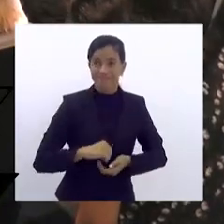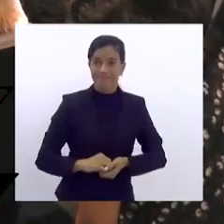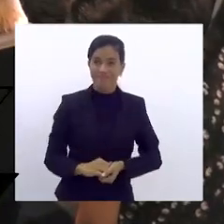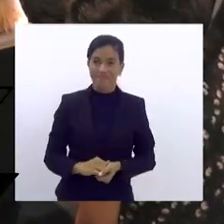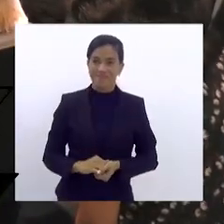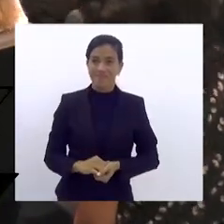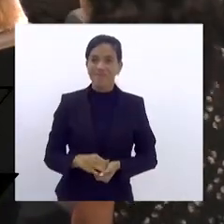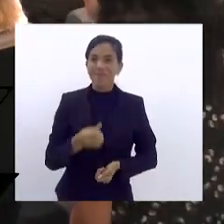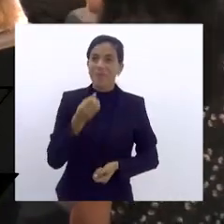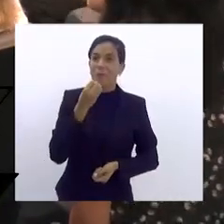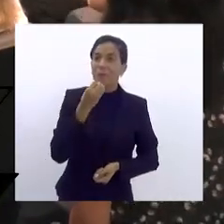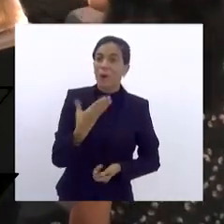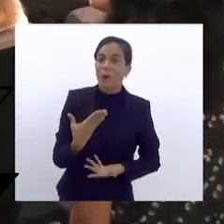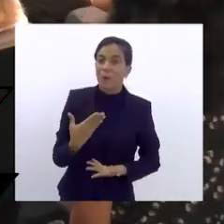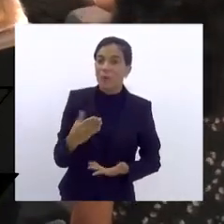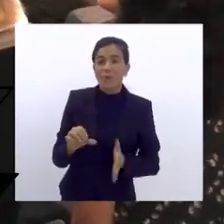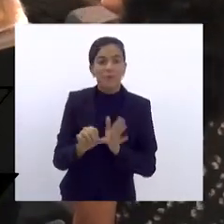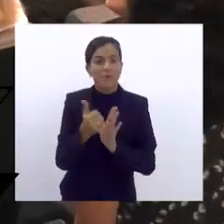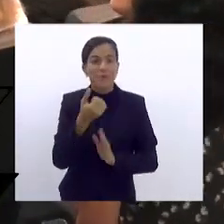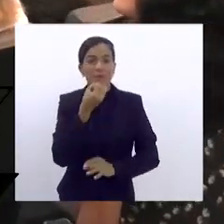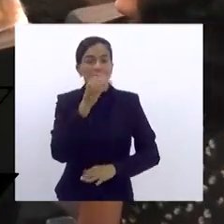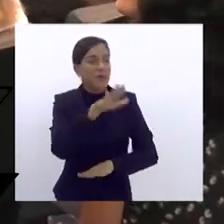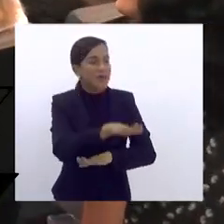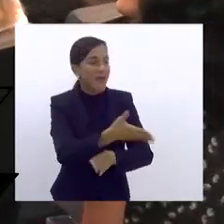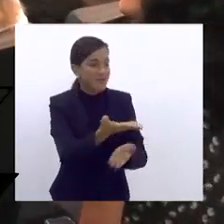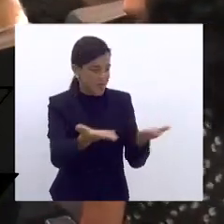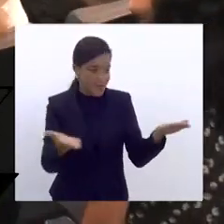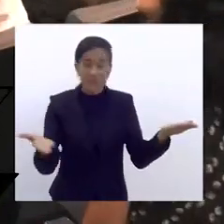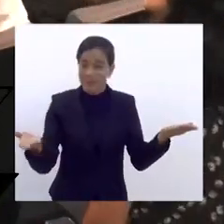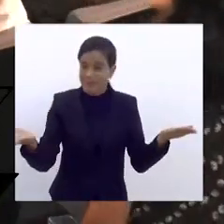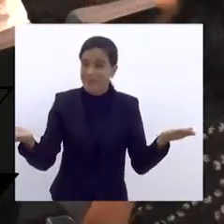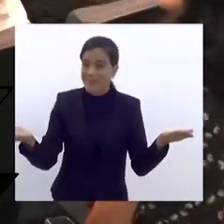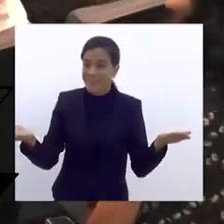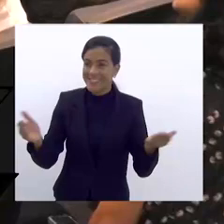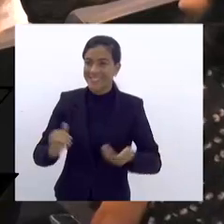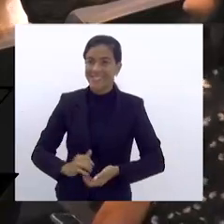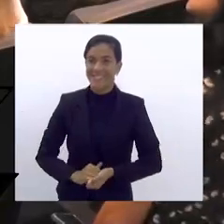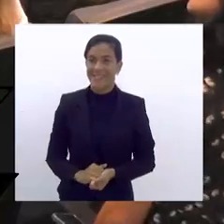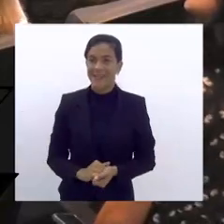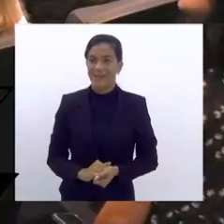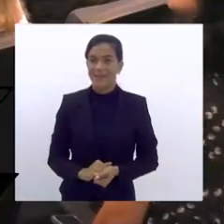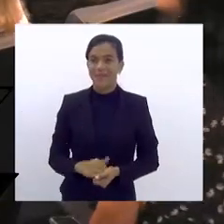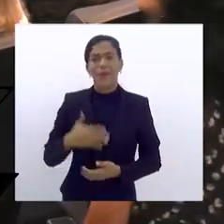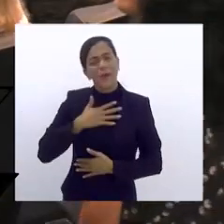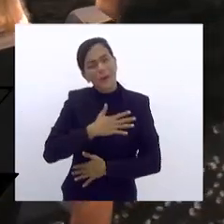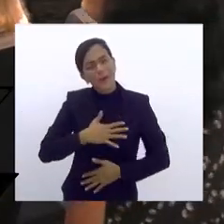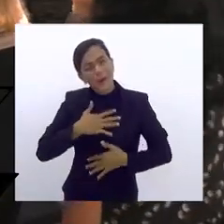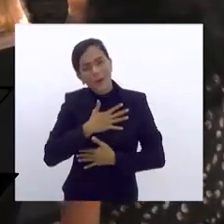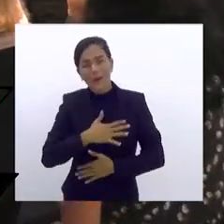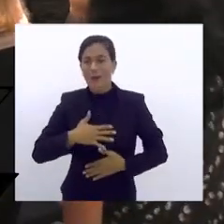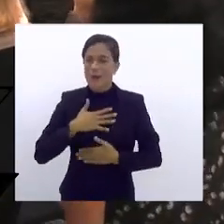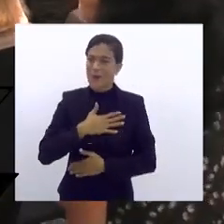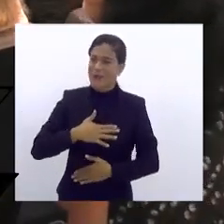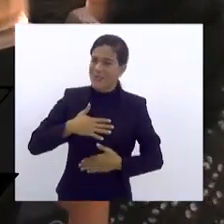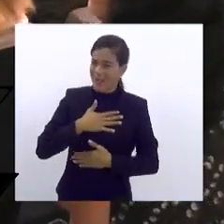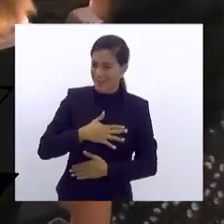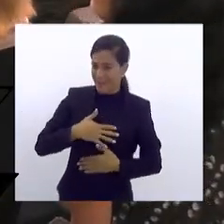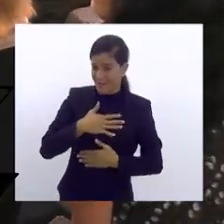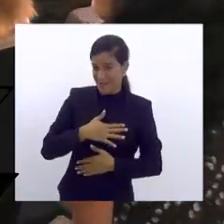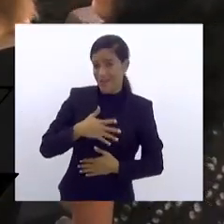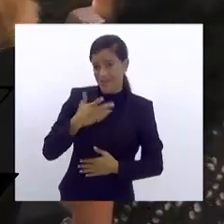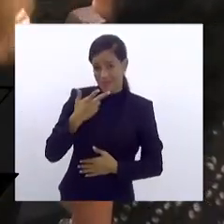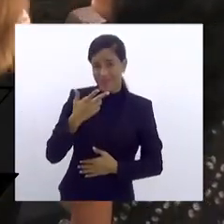bom primeiramente boa tarde a todos eu gostaria de começar de um timão como já foi